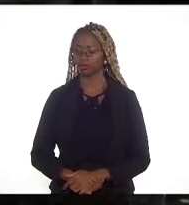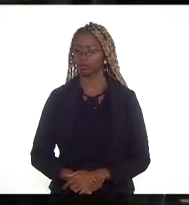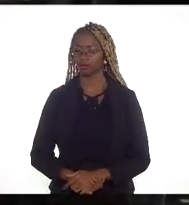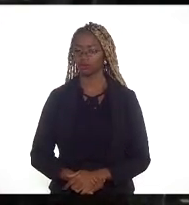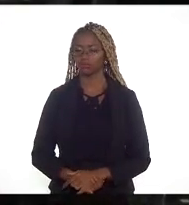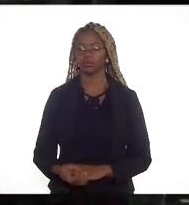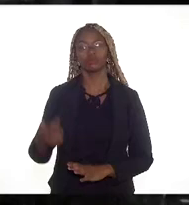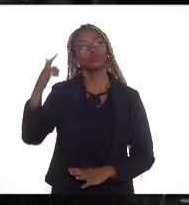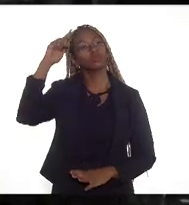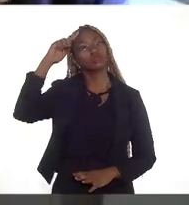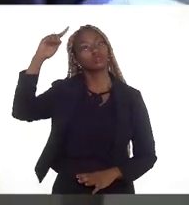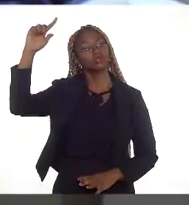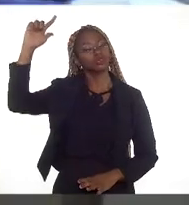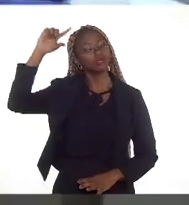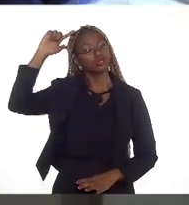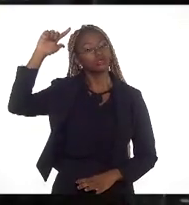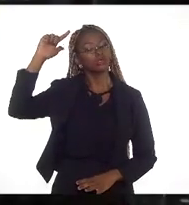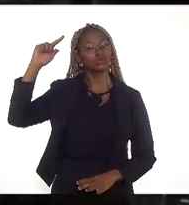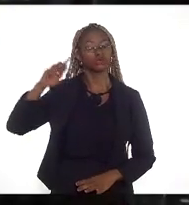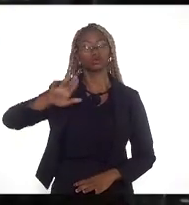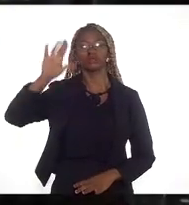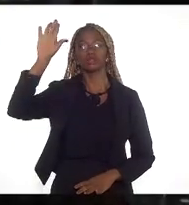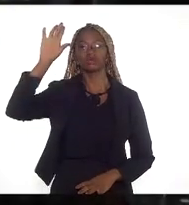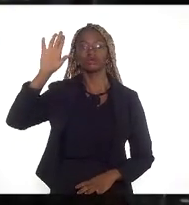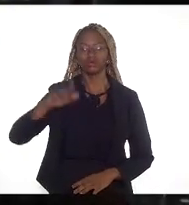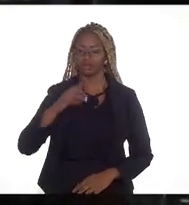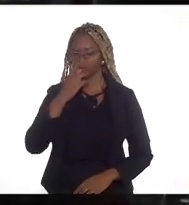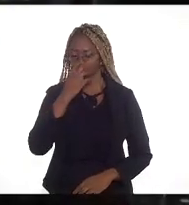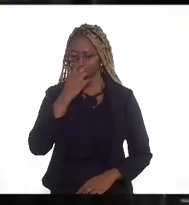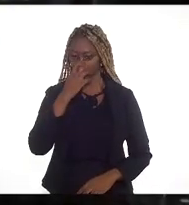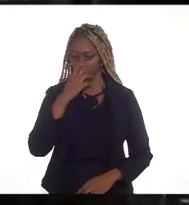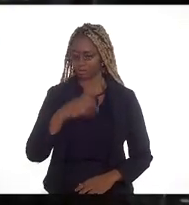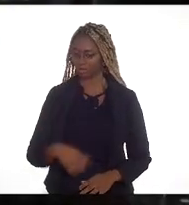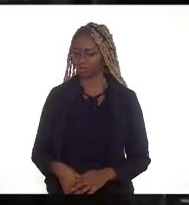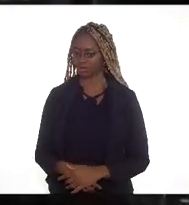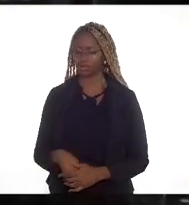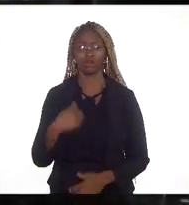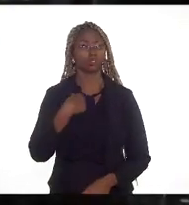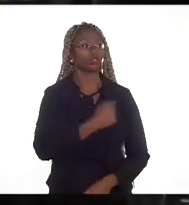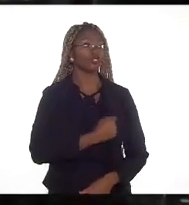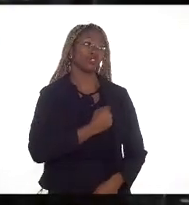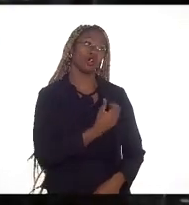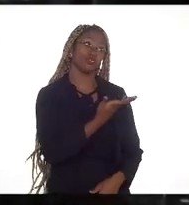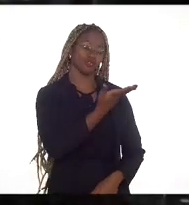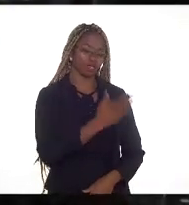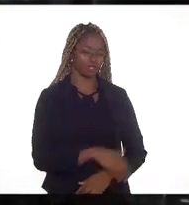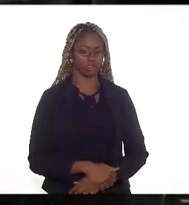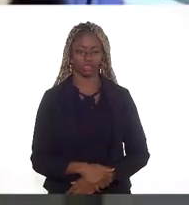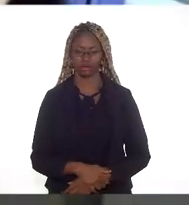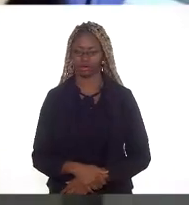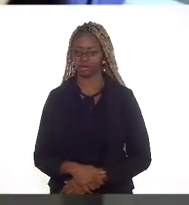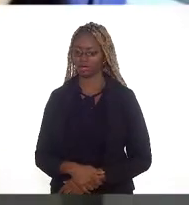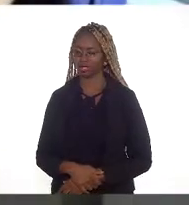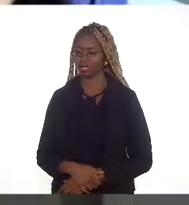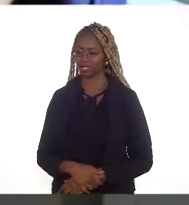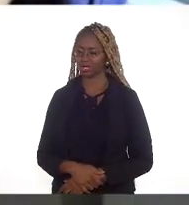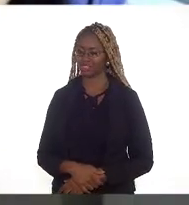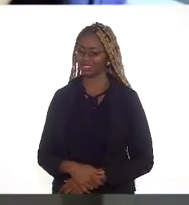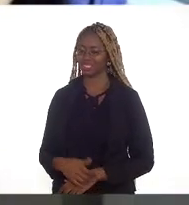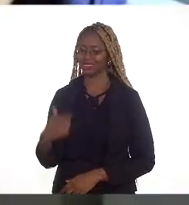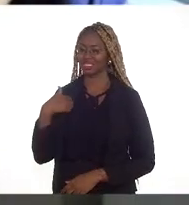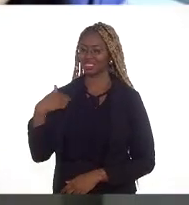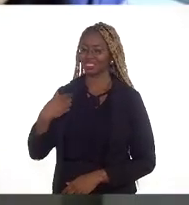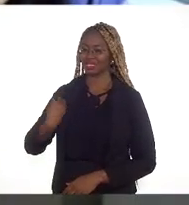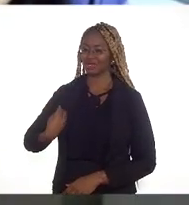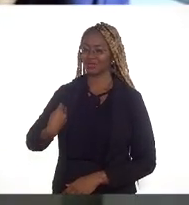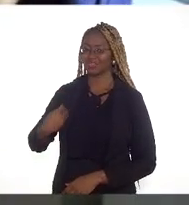Luiz Paulo se inscrevendo. Ô, Luiz, senti sua falta. Ah, mas eu estava presidindo a CPI,